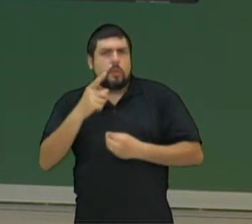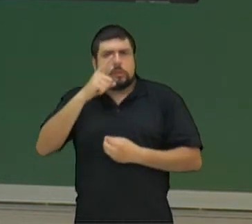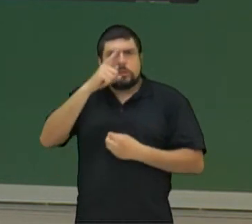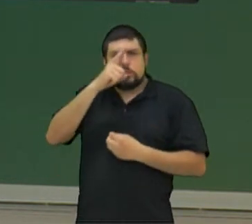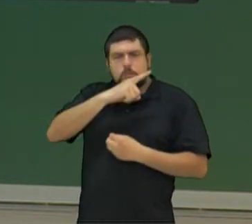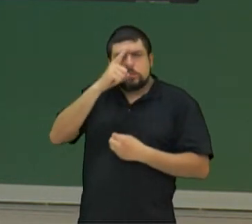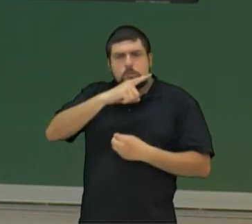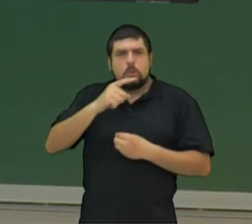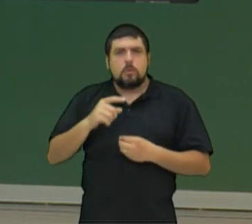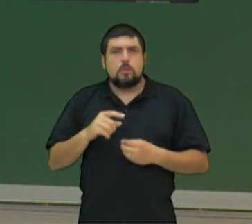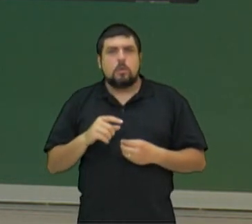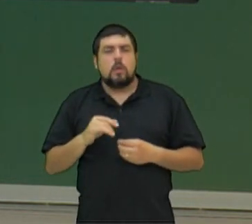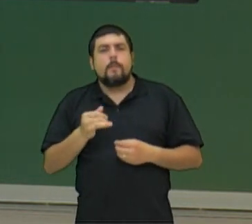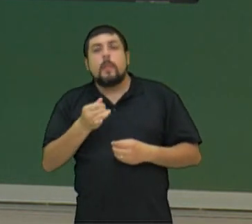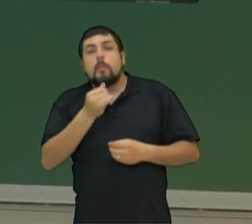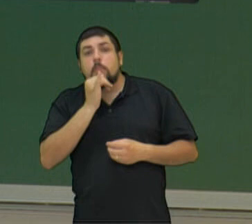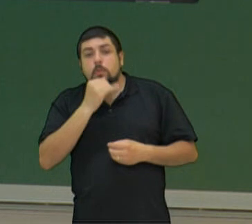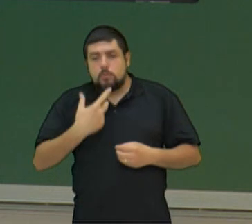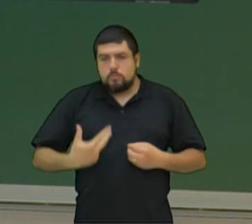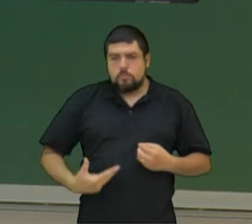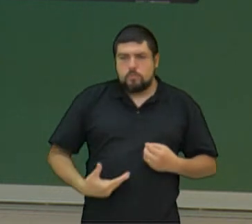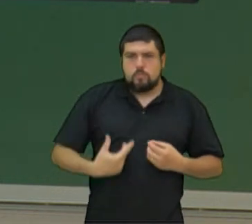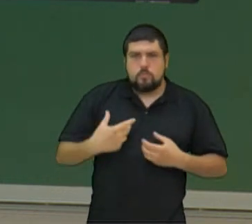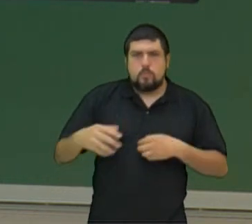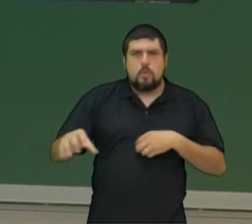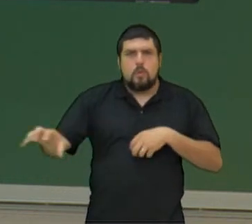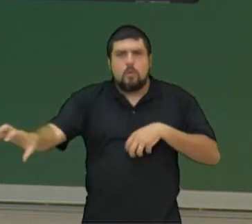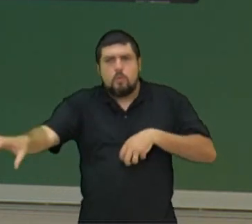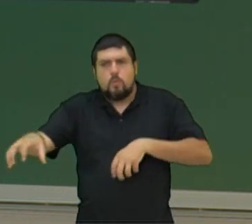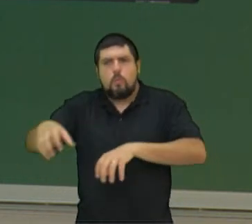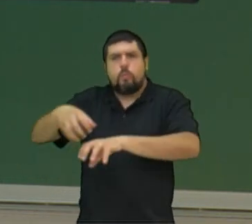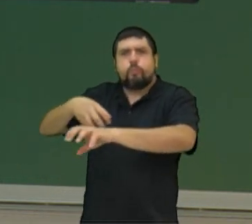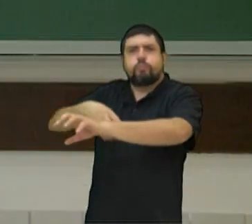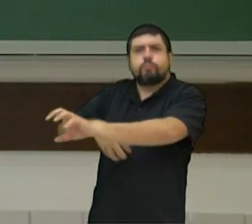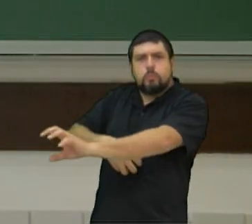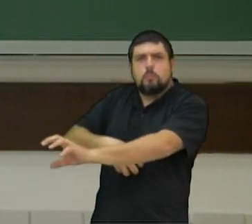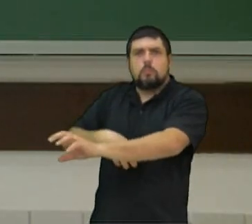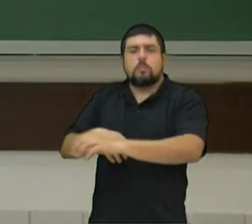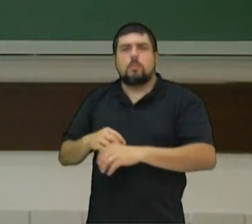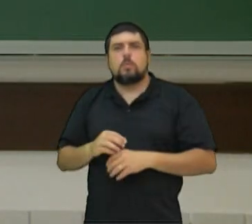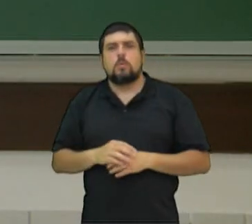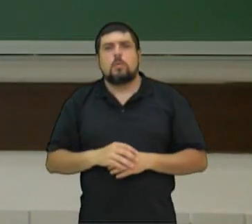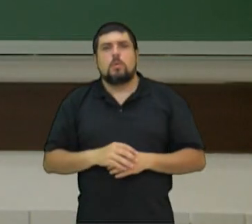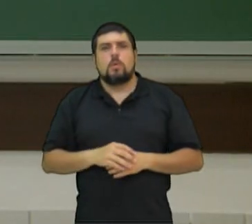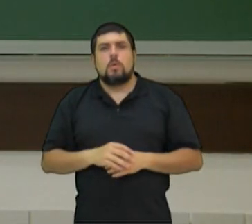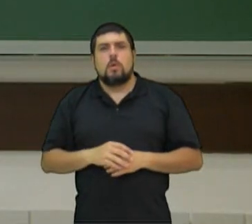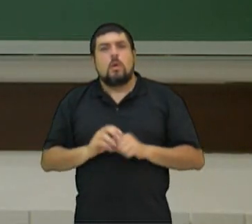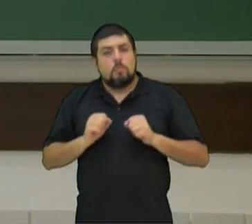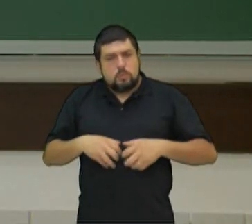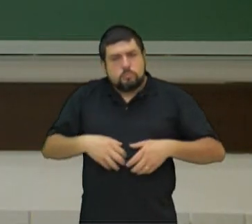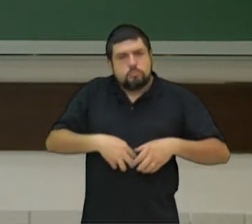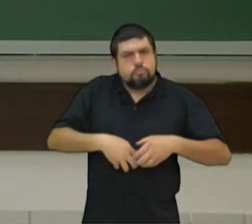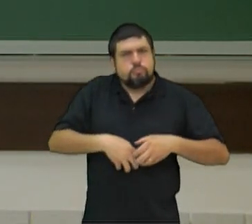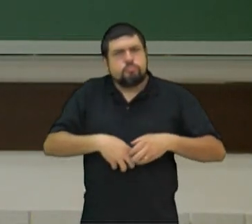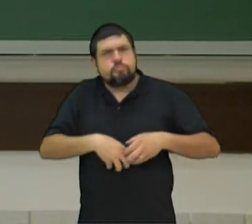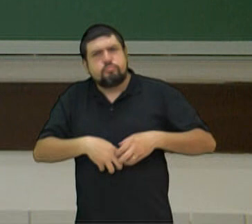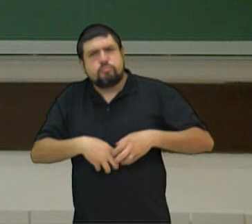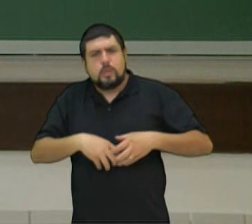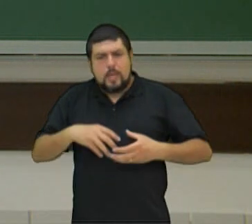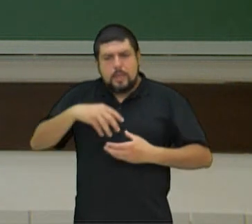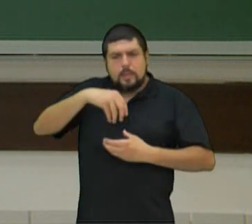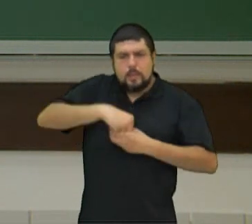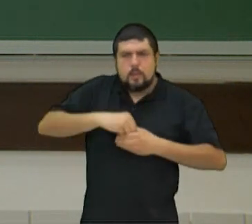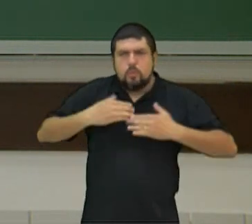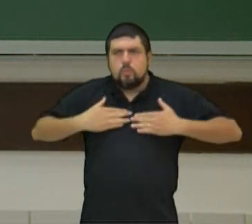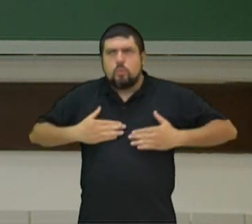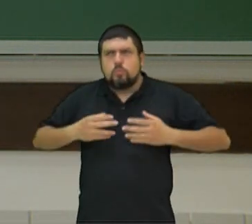um transplante de órgãos. Nesse caso, a pessoa, né, pode ter uma rejeição. E sabe quando a